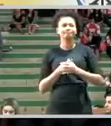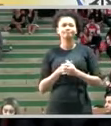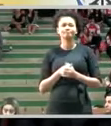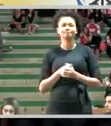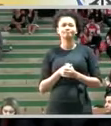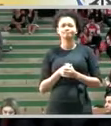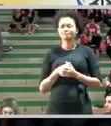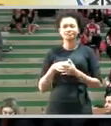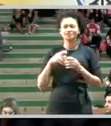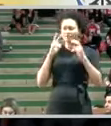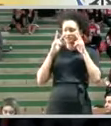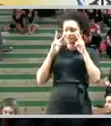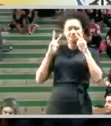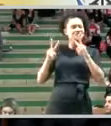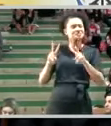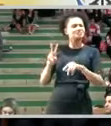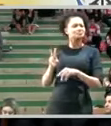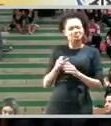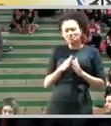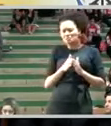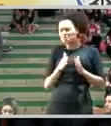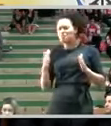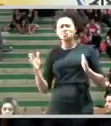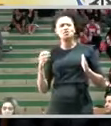Você não vê Saul usar a arca.